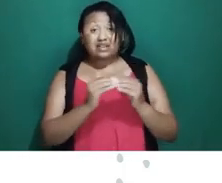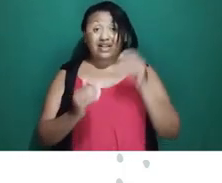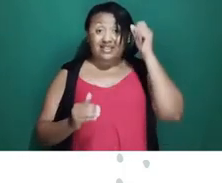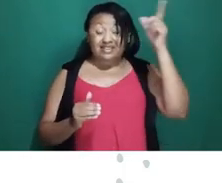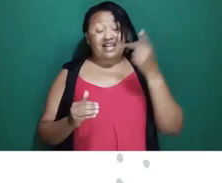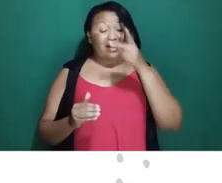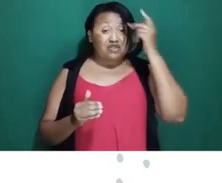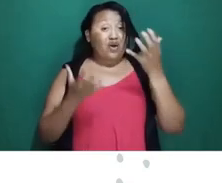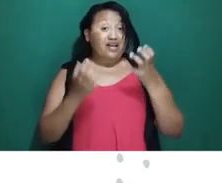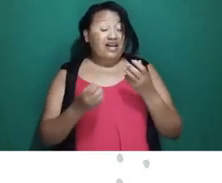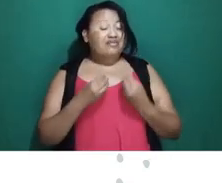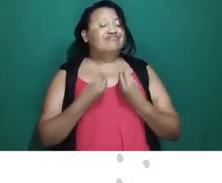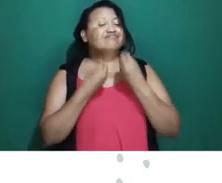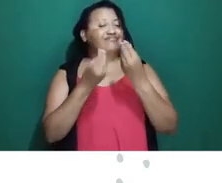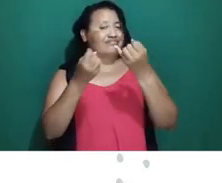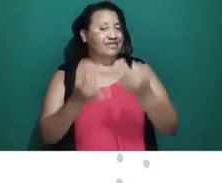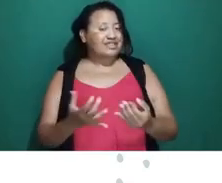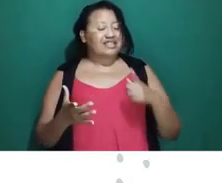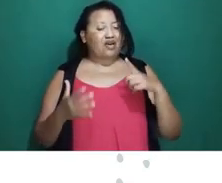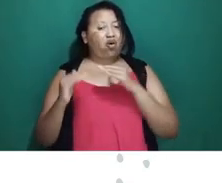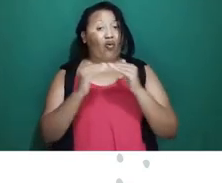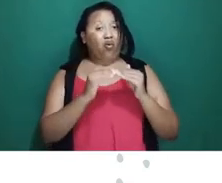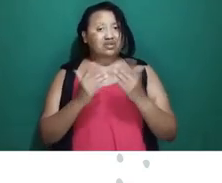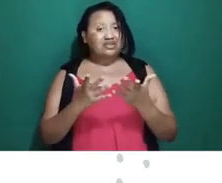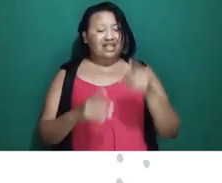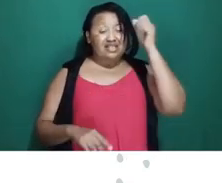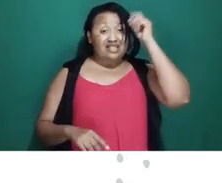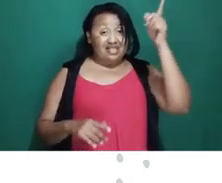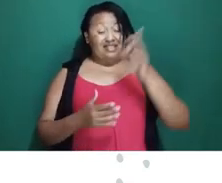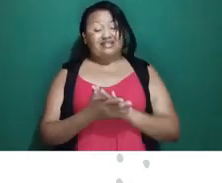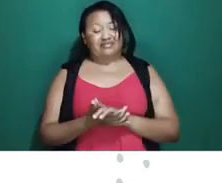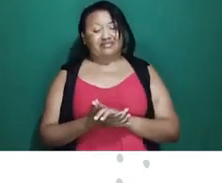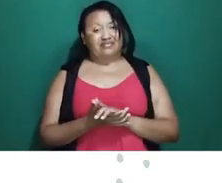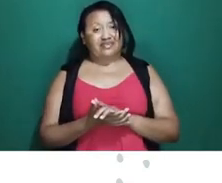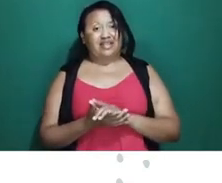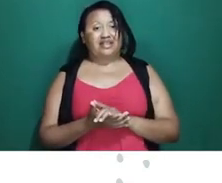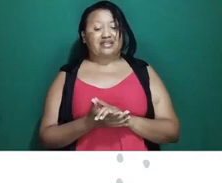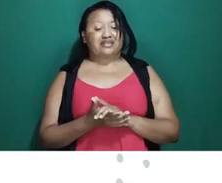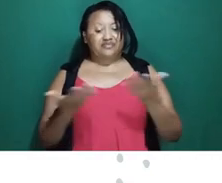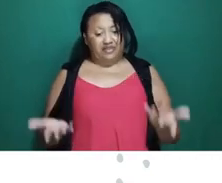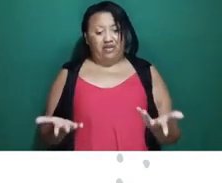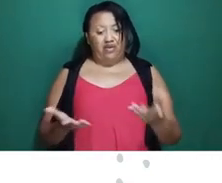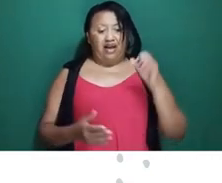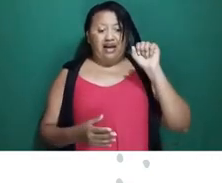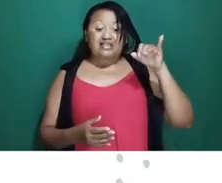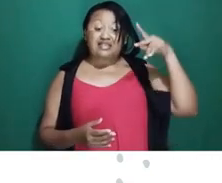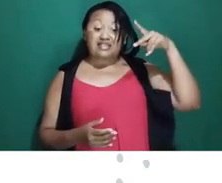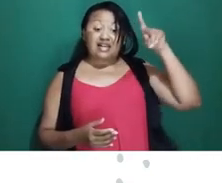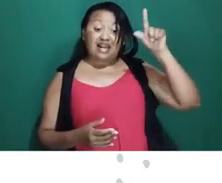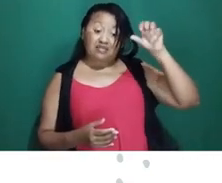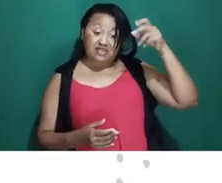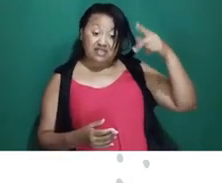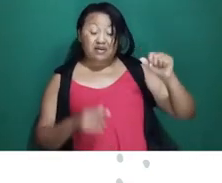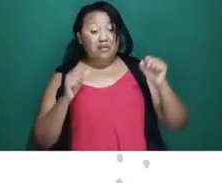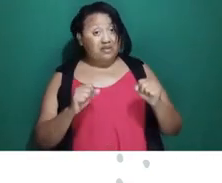que a pessoa quer passar por isso que eu falei que é uma concordância ideológica ideológica aceleraps pode ser de gênero ela pode